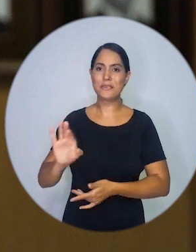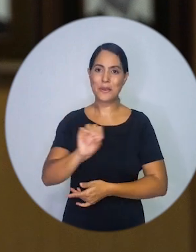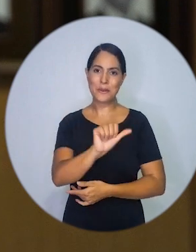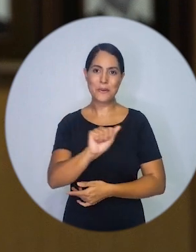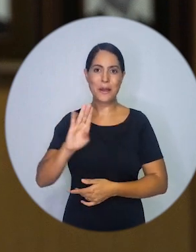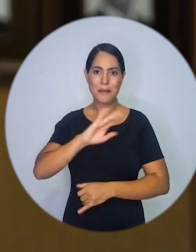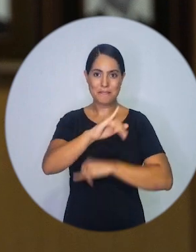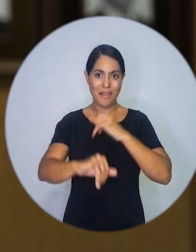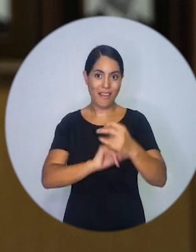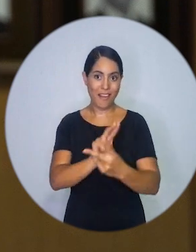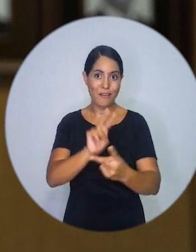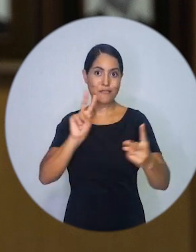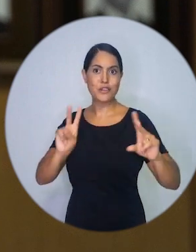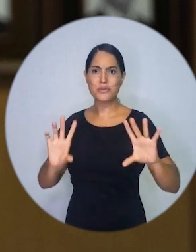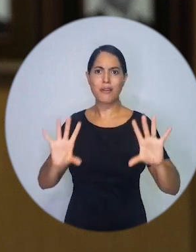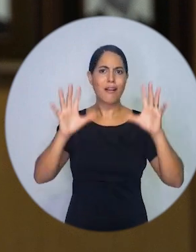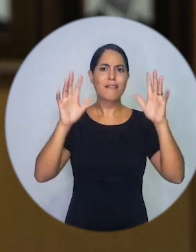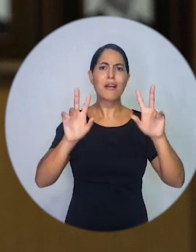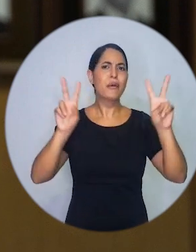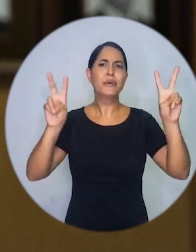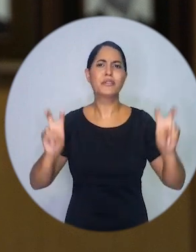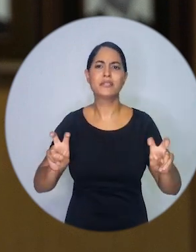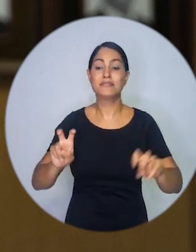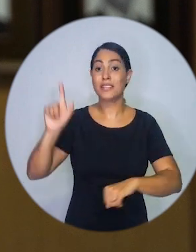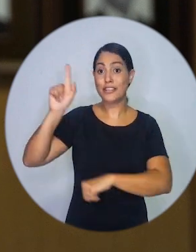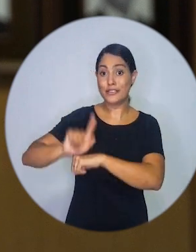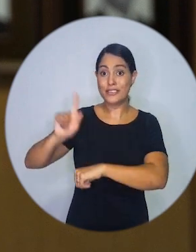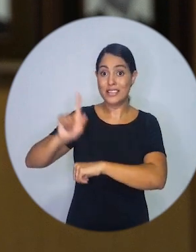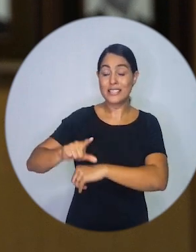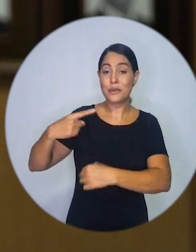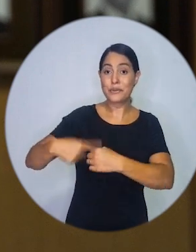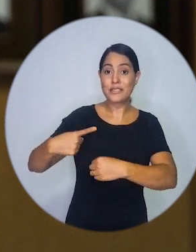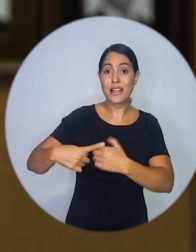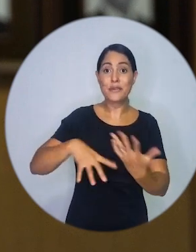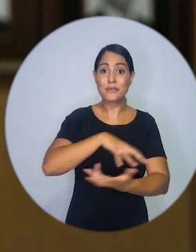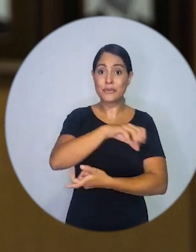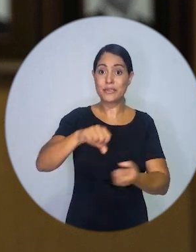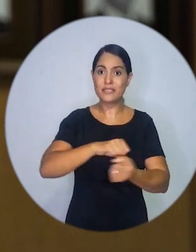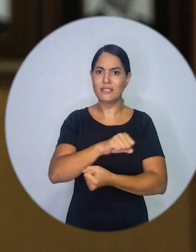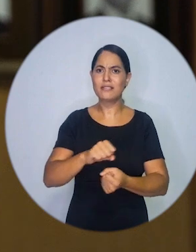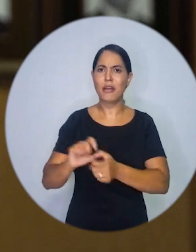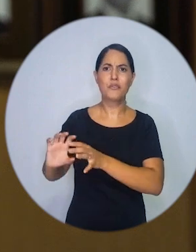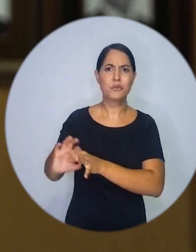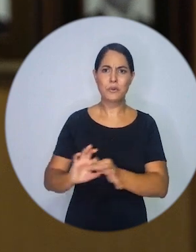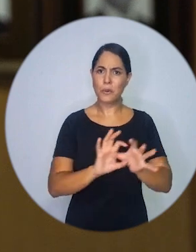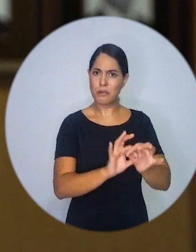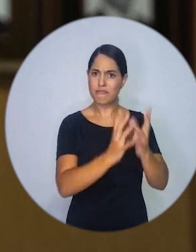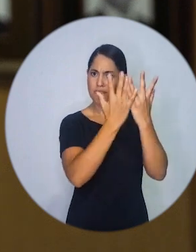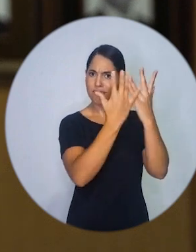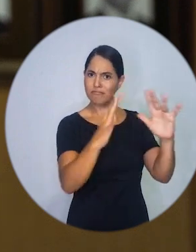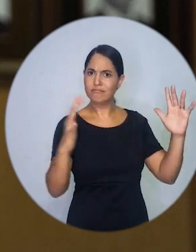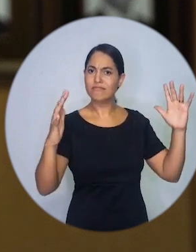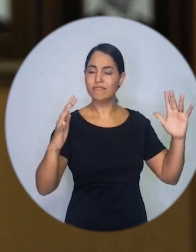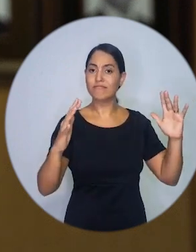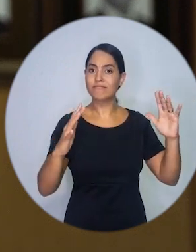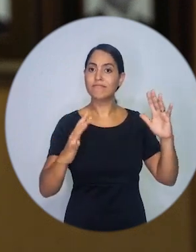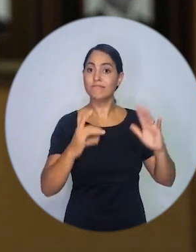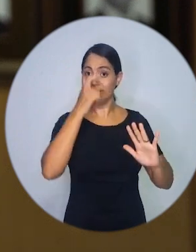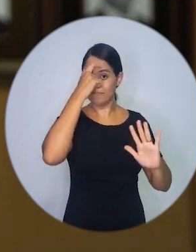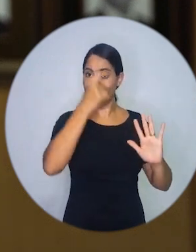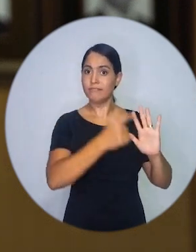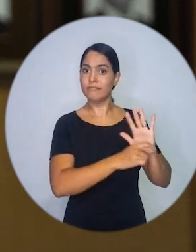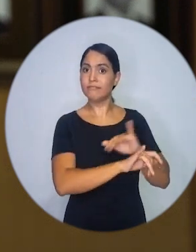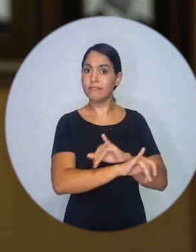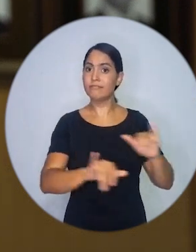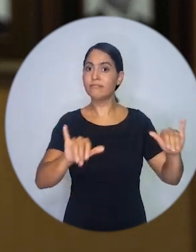OAB realizou o evento virtual chamado A Gestão das Cidades Sustentáveis em Face da Tutela Constitucional do Meio Ambiente